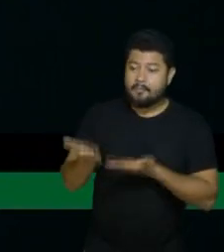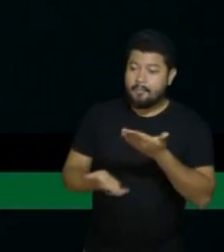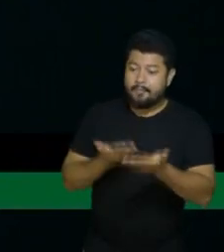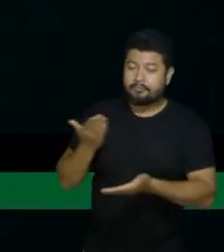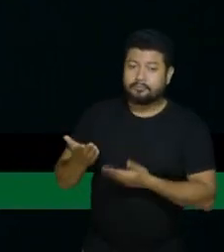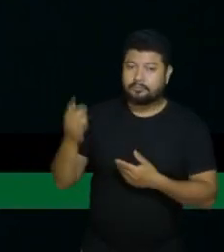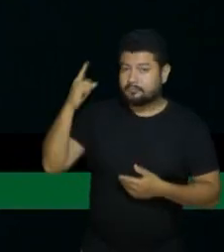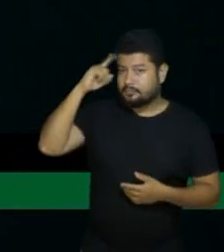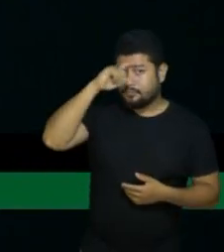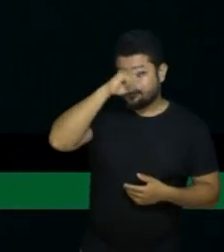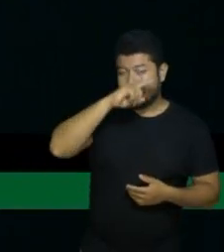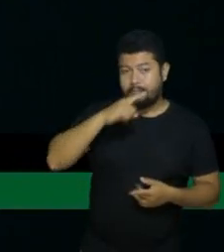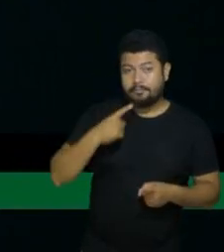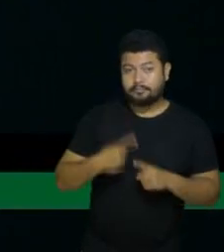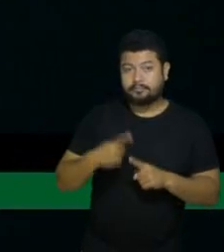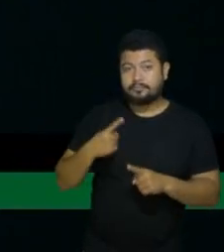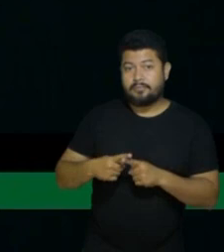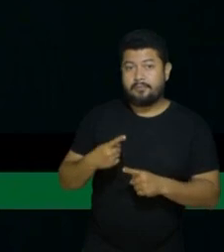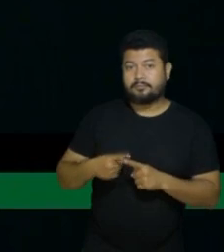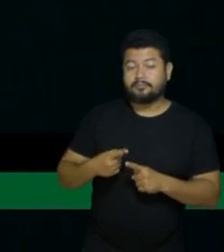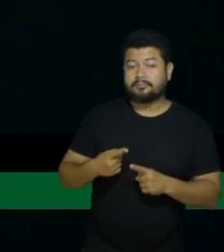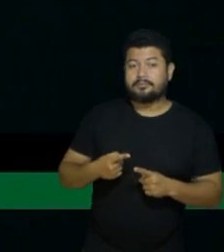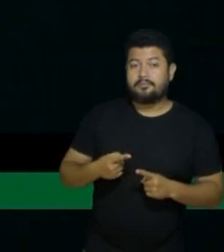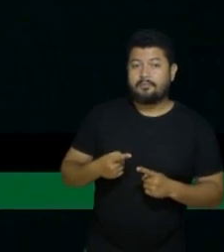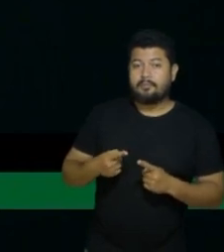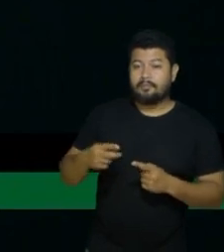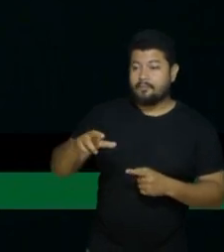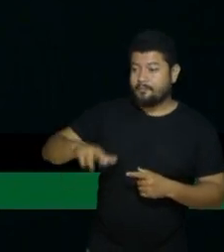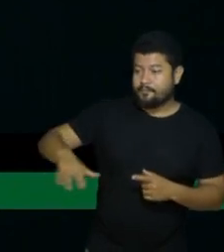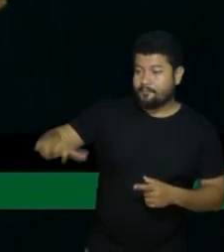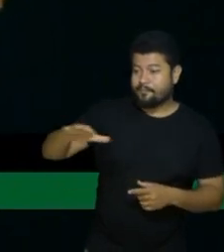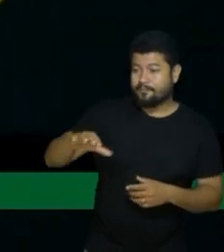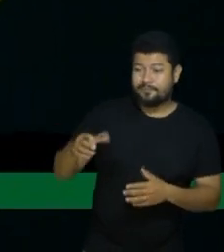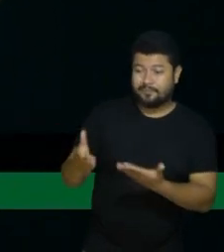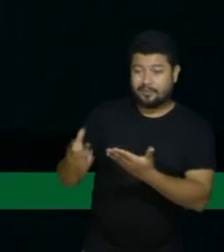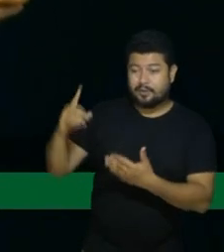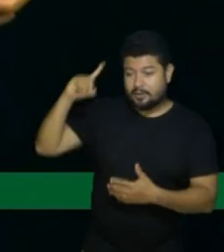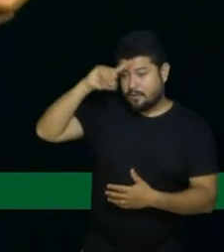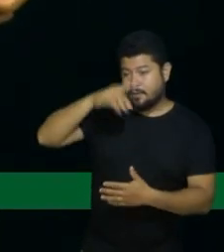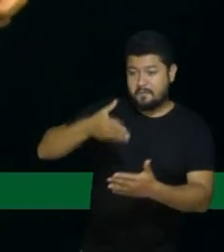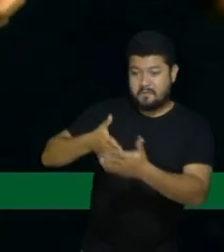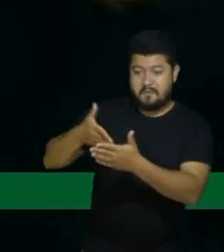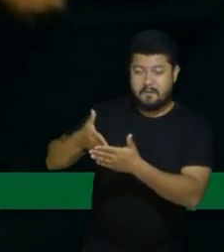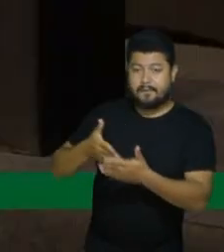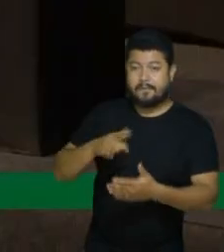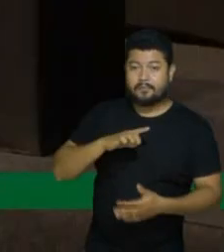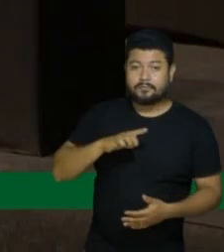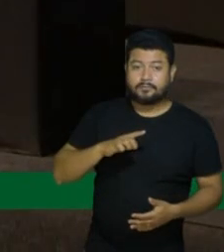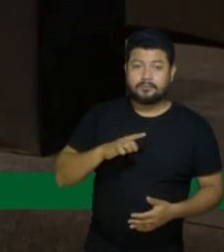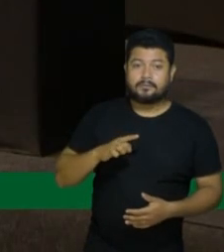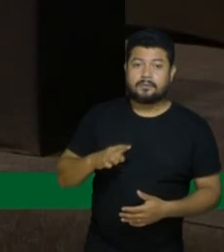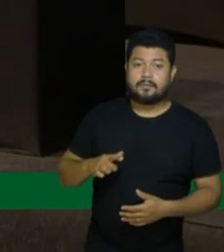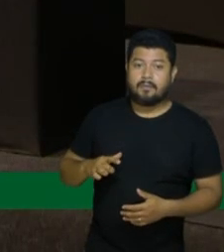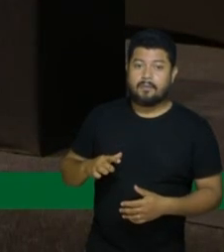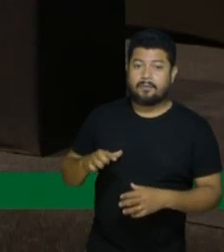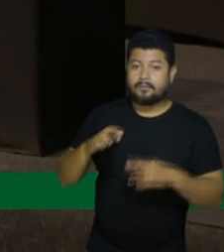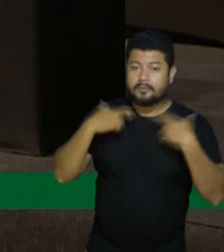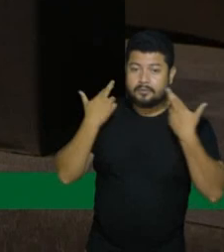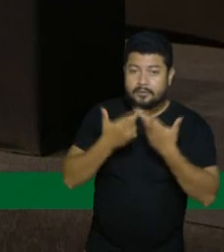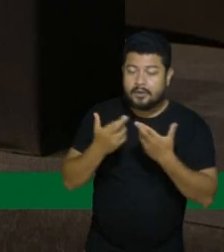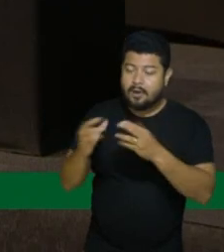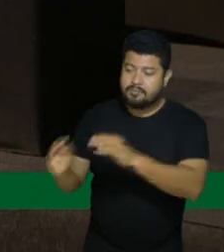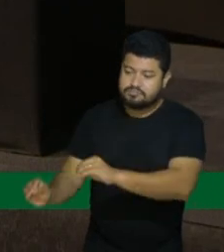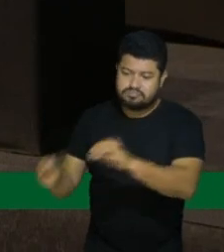porque as pelas quais as regiões passam e reuniões como essa itinerantes nos dá